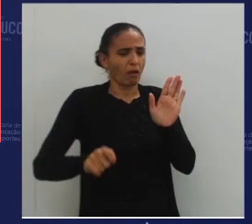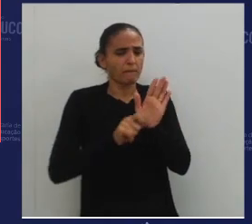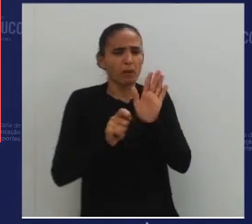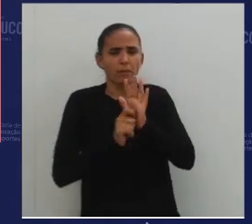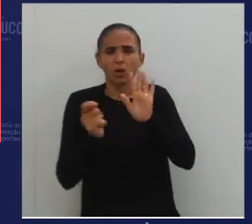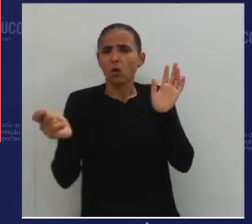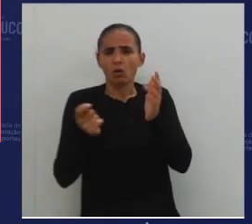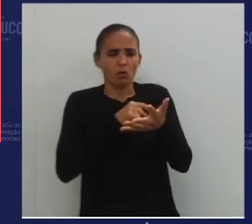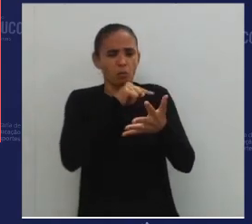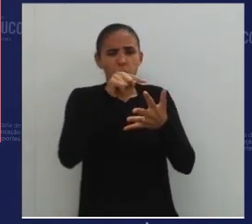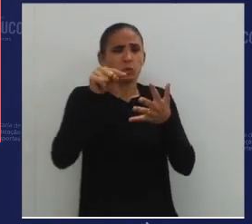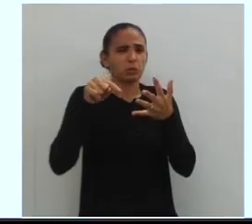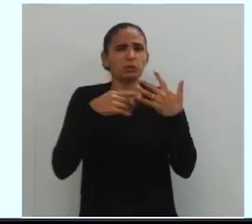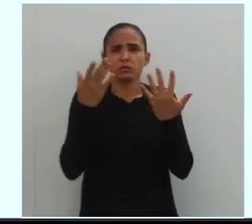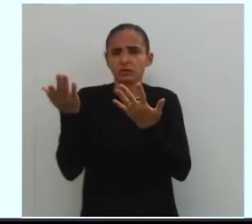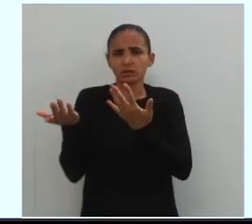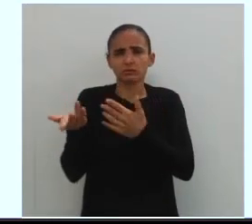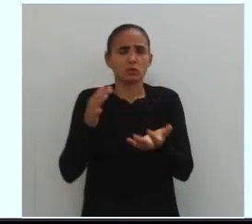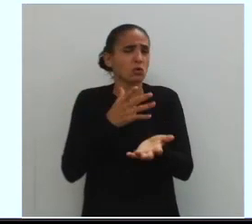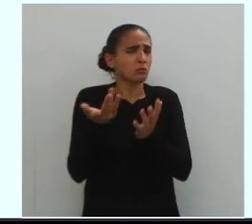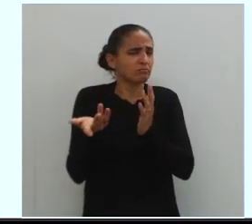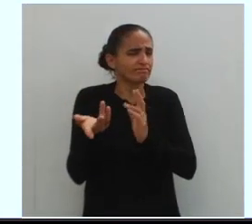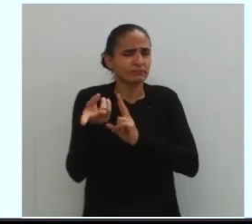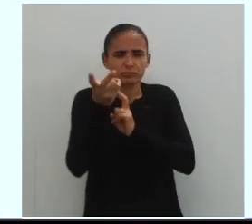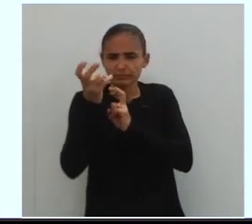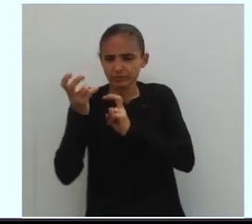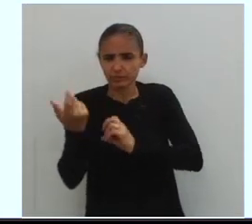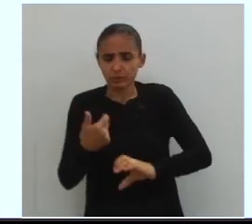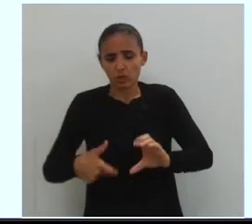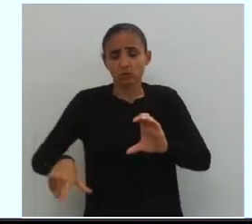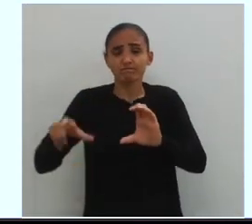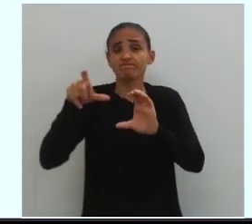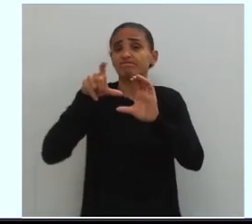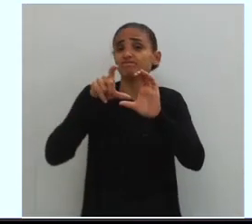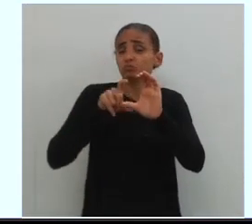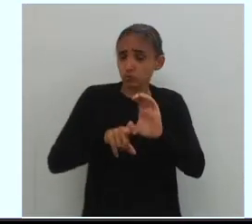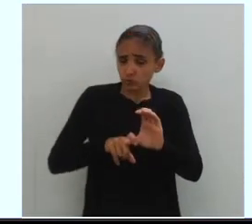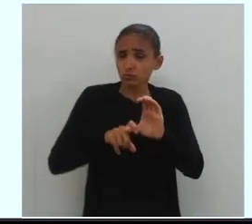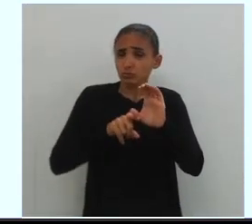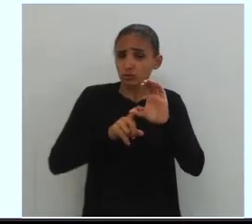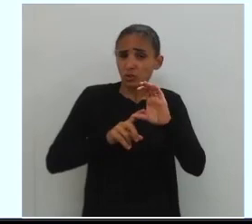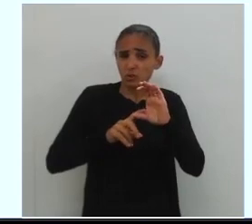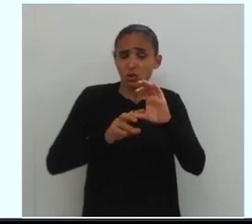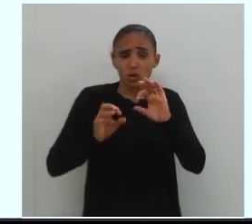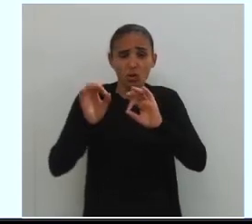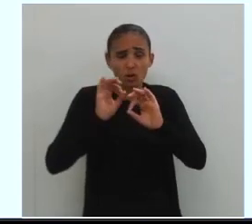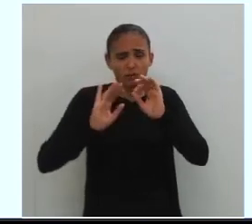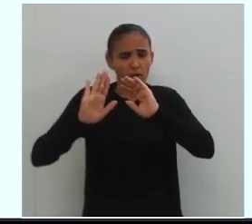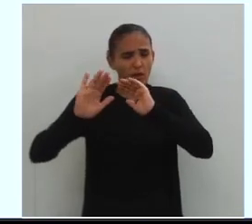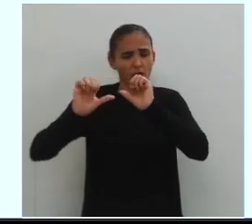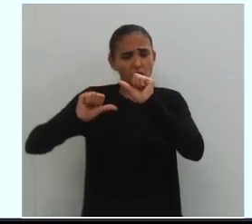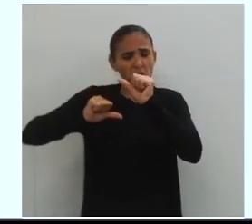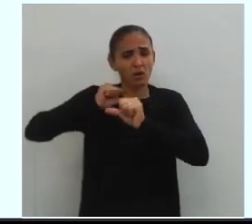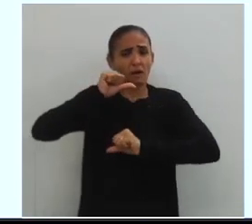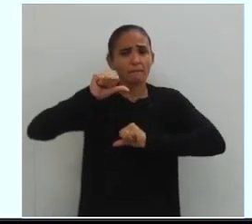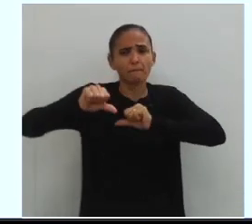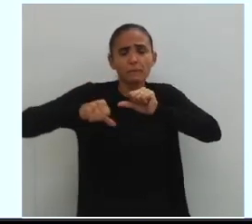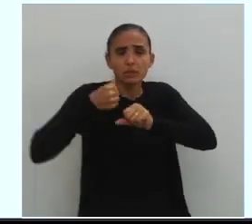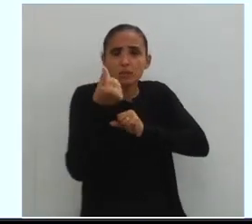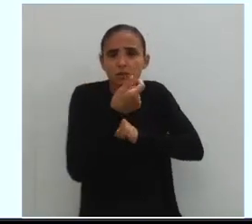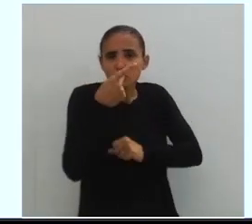são alucinógenas ou psicodélicas. Por quê? Essas drogas, elas vão alterar